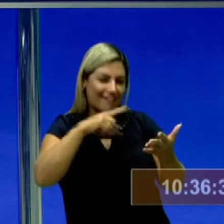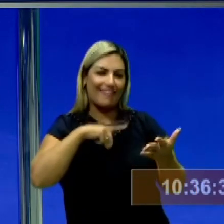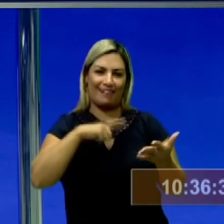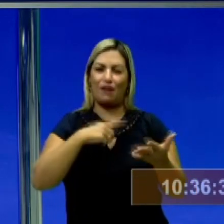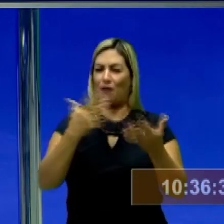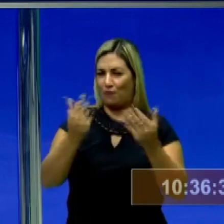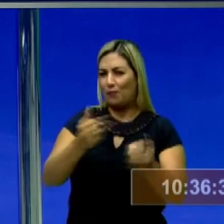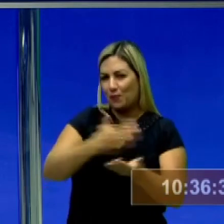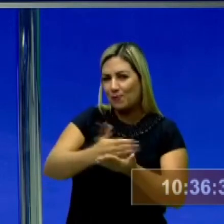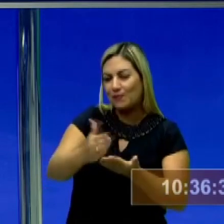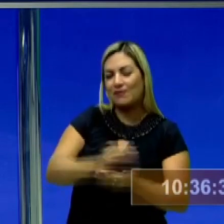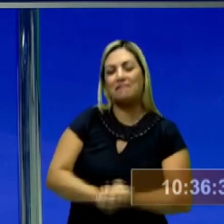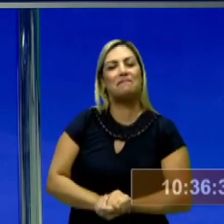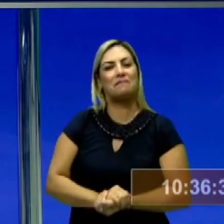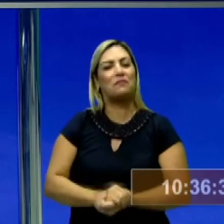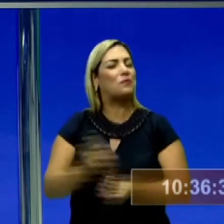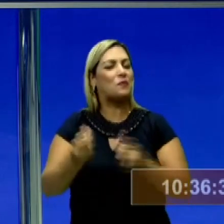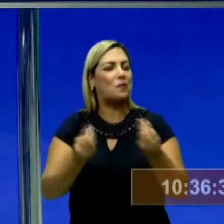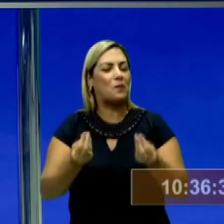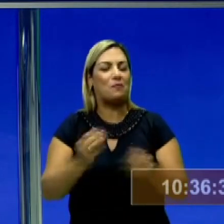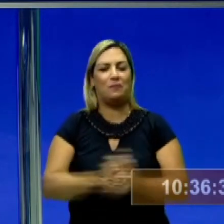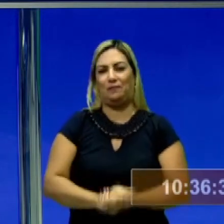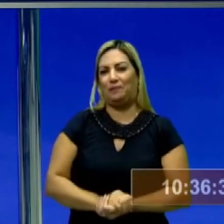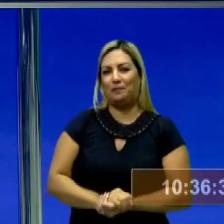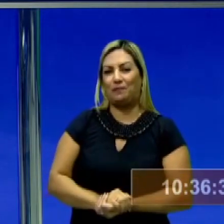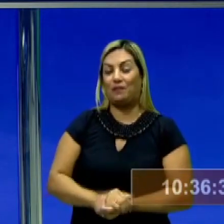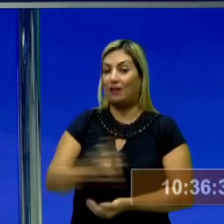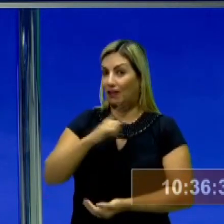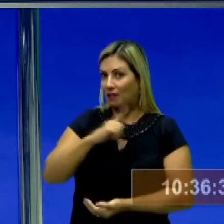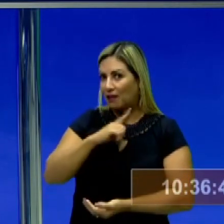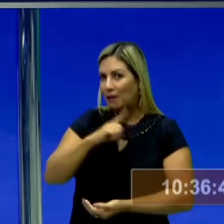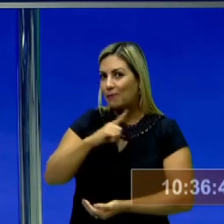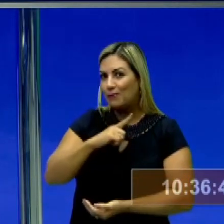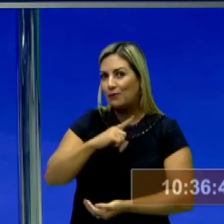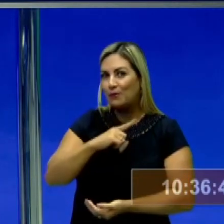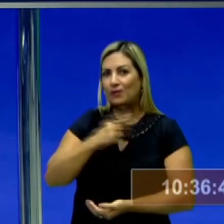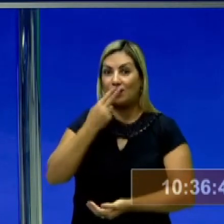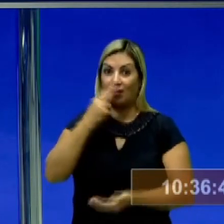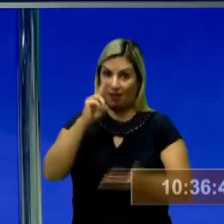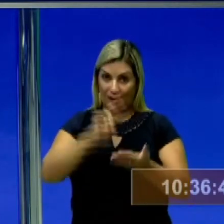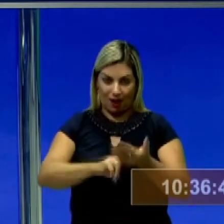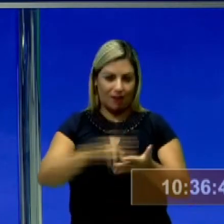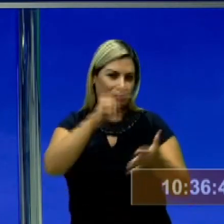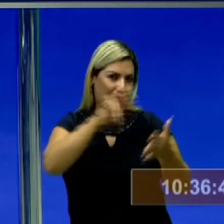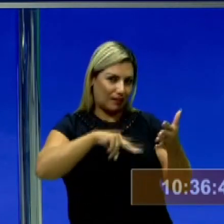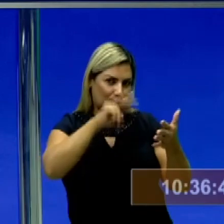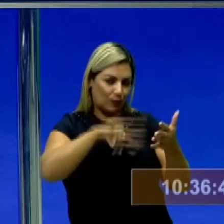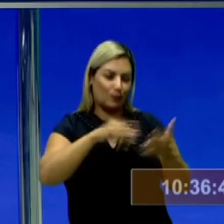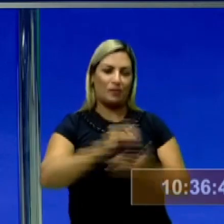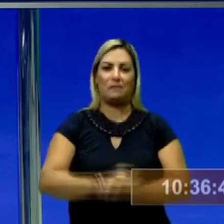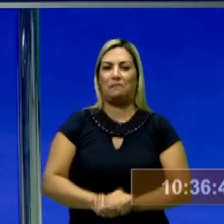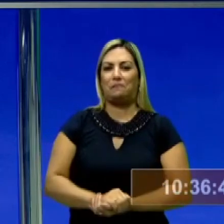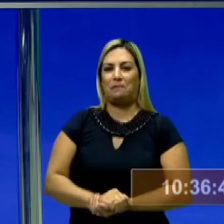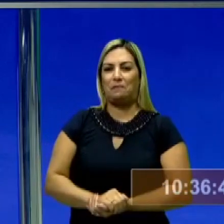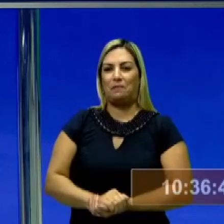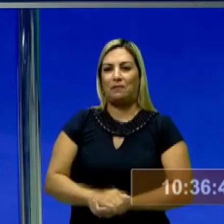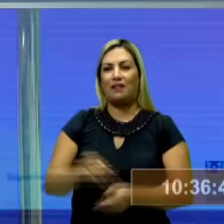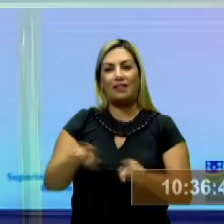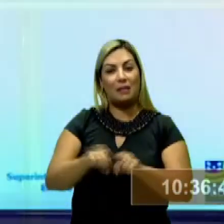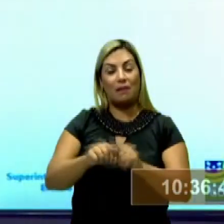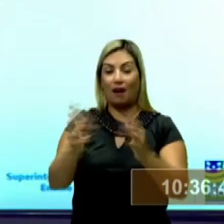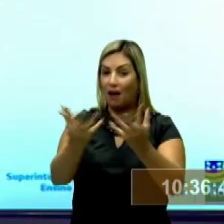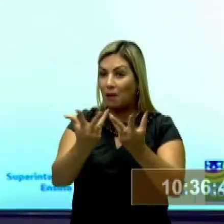Vamos lá com a gente? Vamos ver o que nós temos hoje? Então, temos aí as Reader's Letters. E temos como